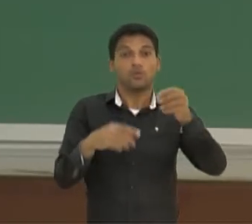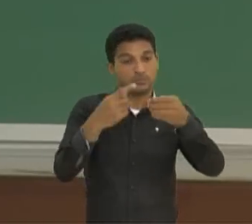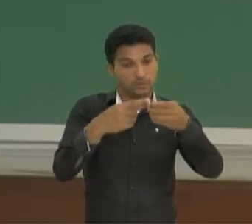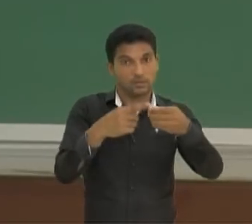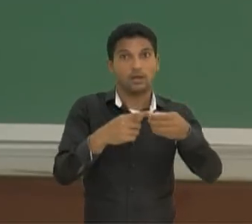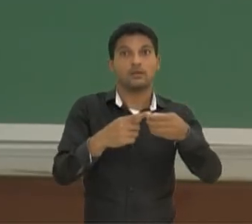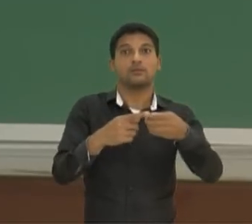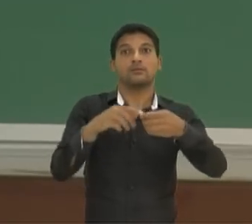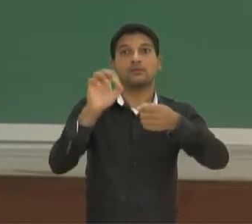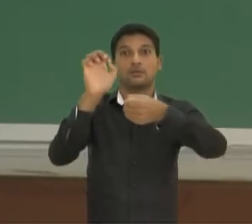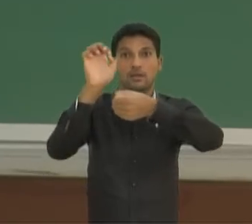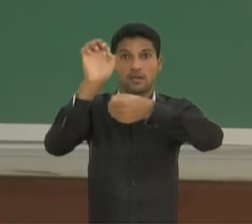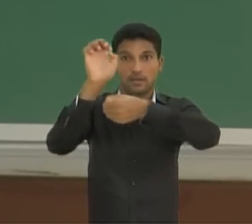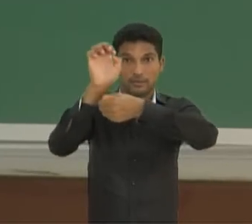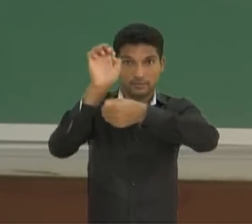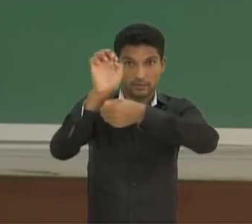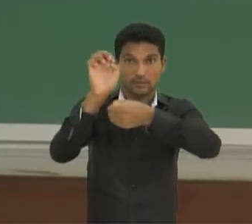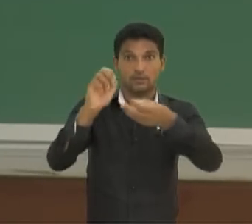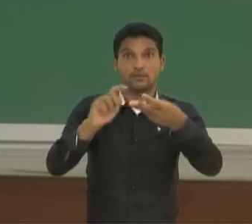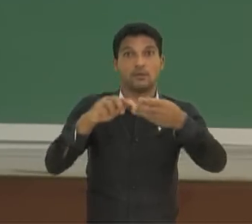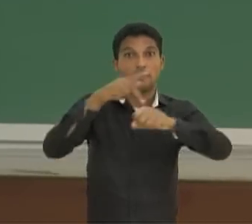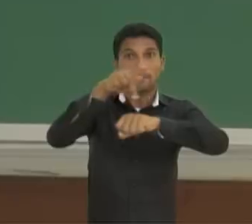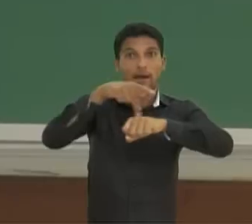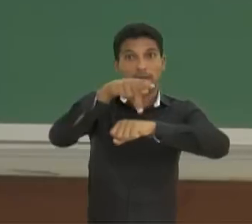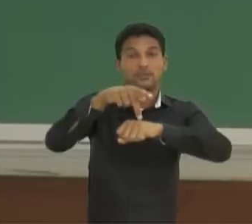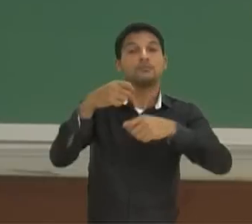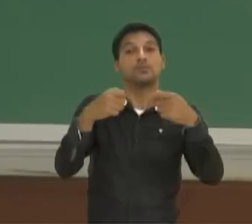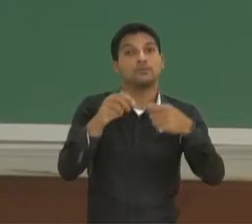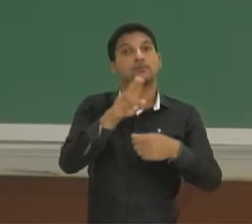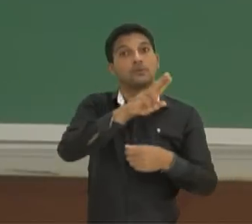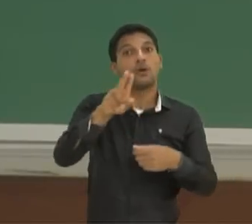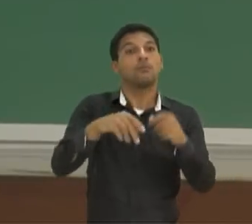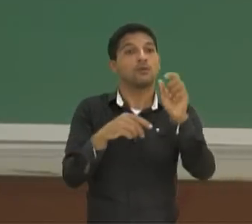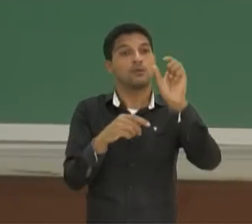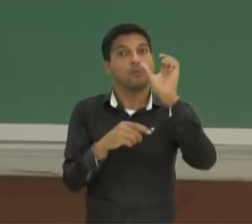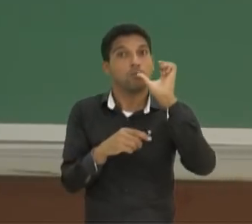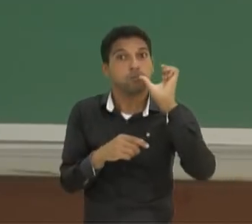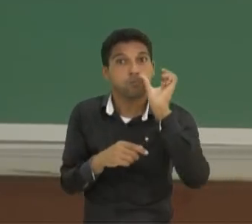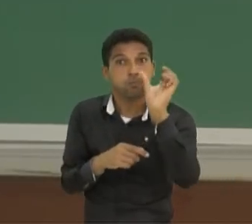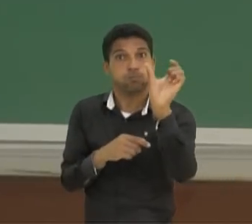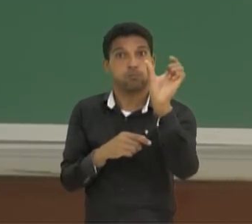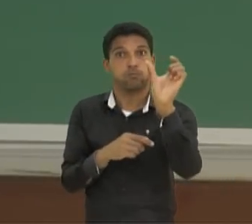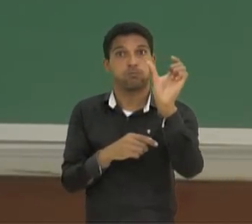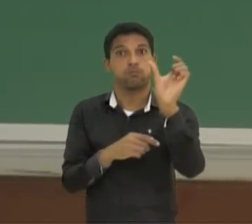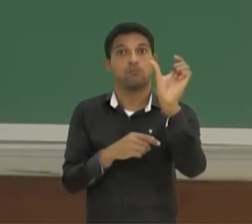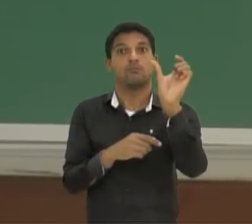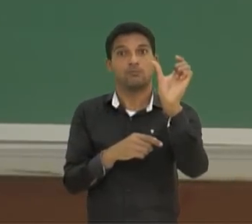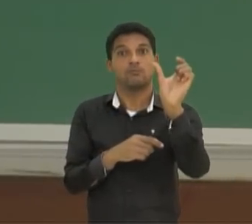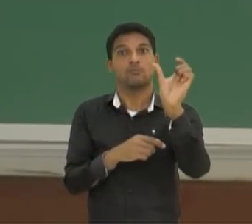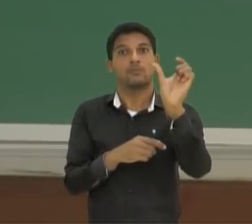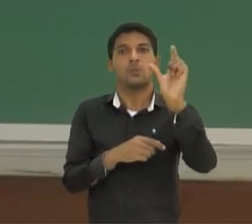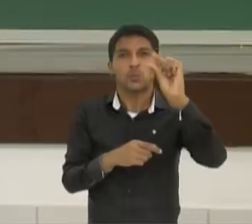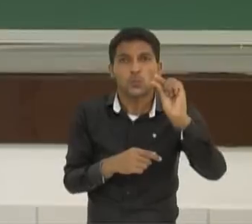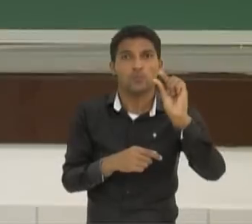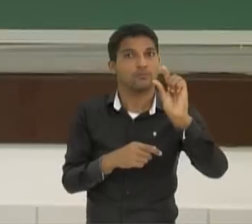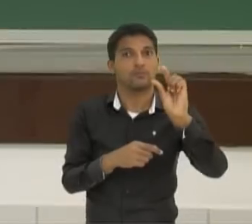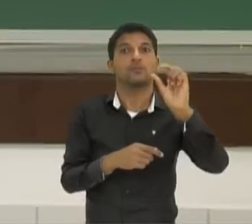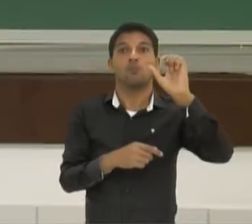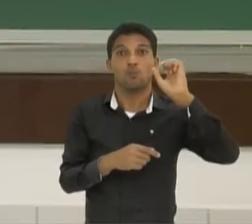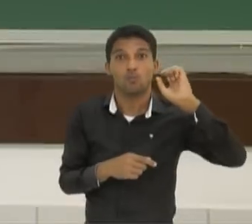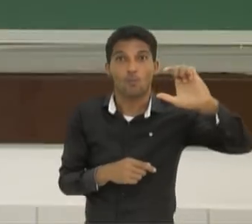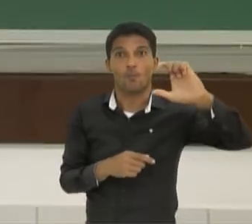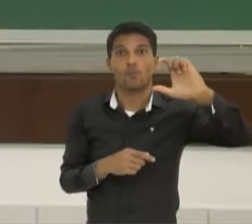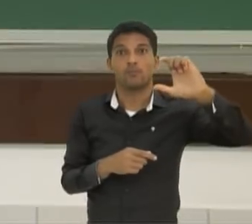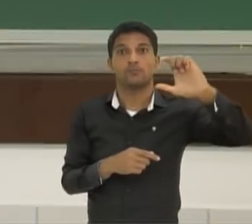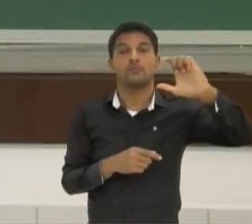país, a gente tem que escrever com letras maiúsculas, porque são substantivos próprios, né? Assim também a gente deve